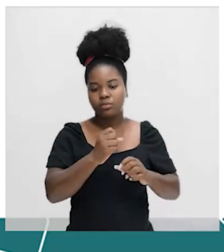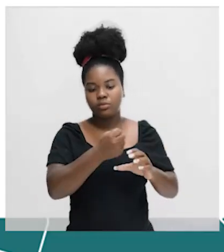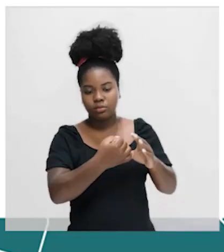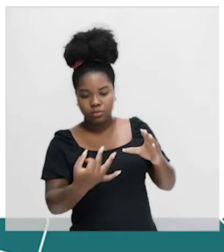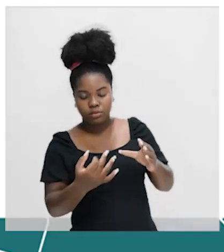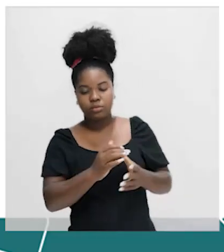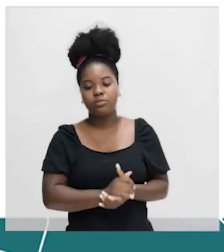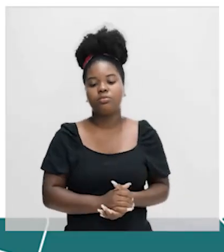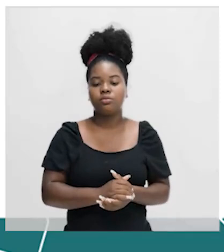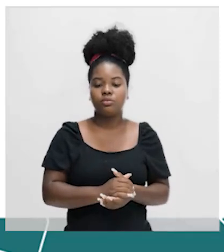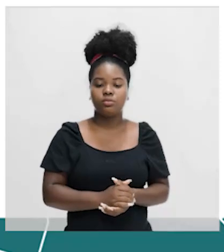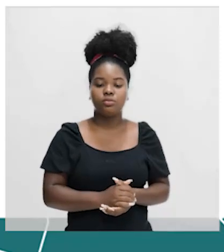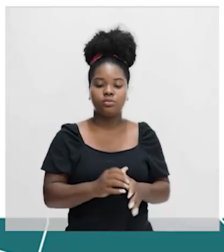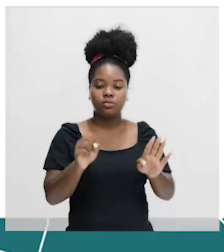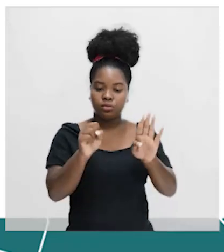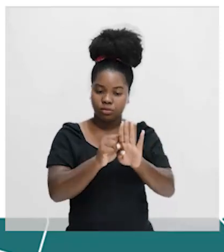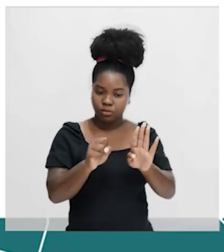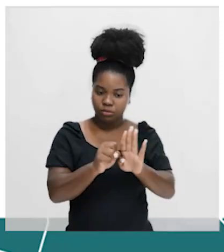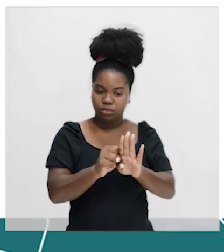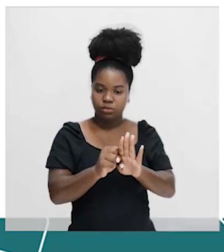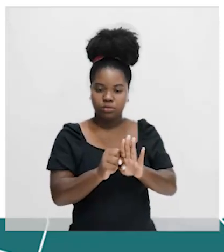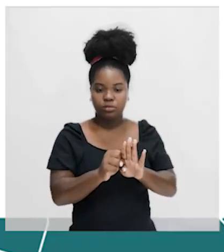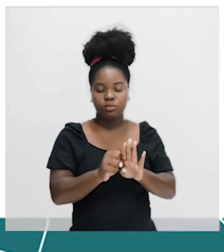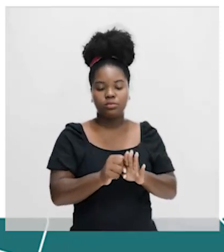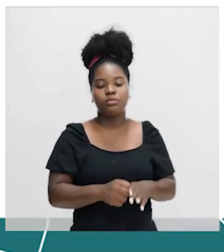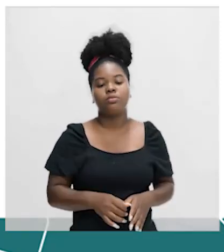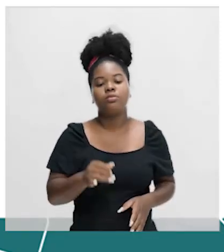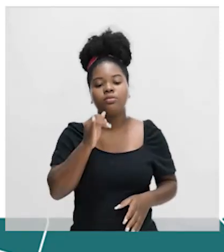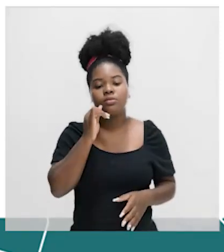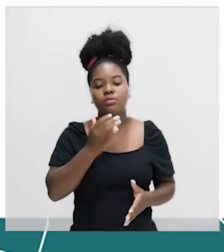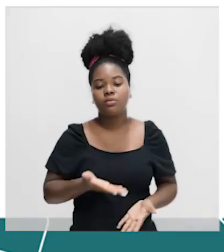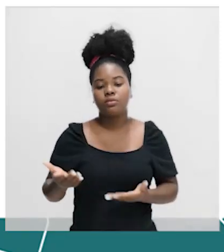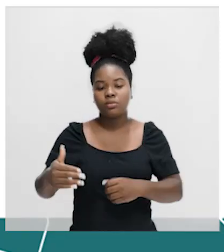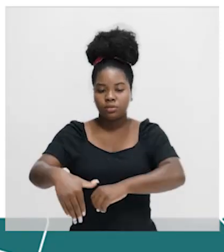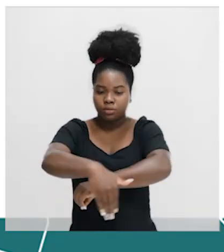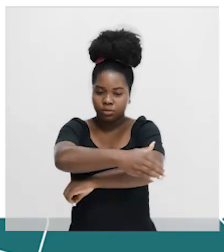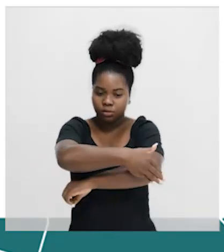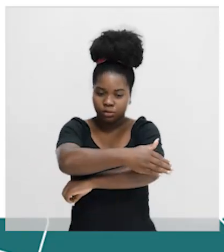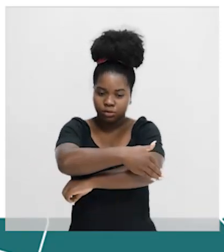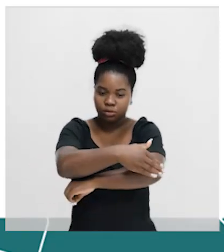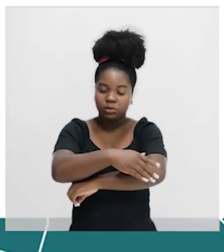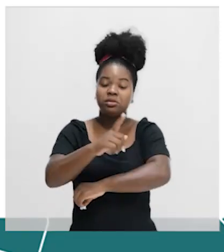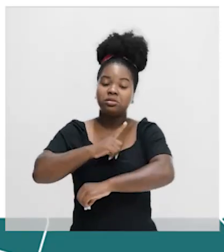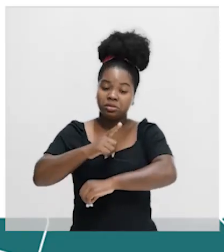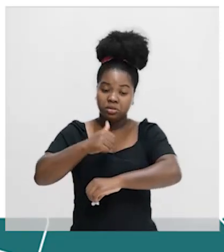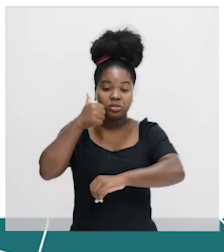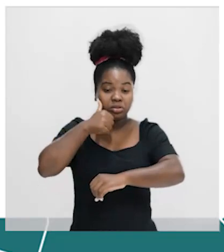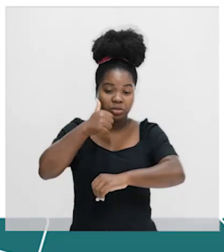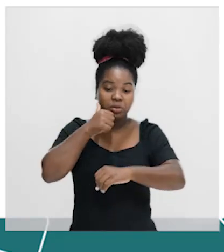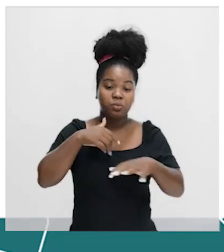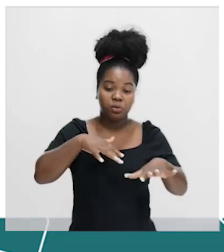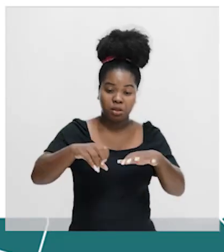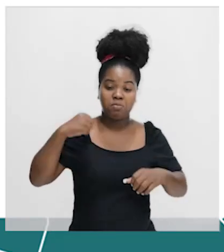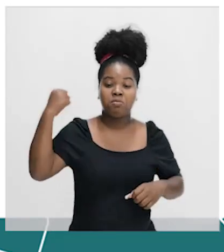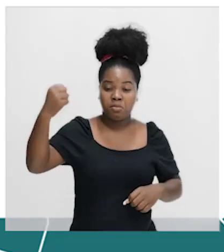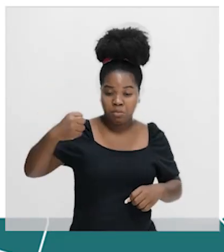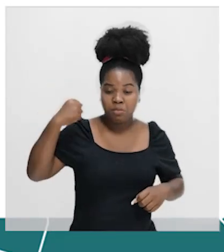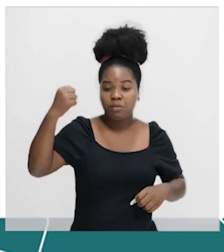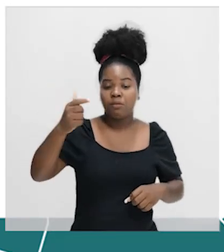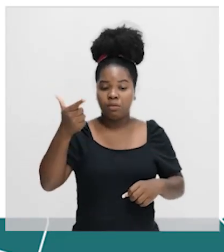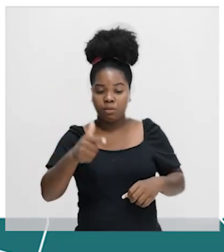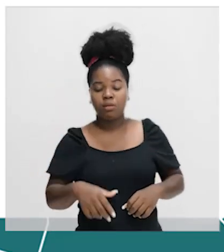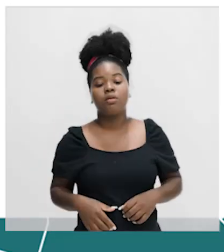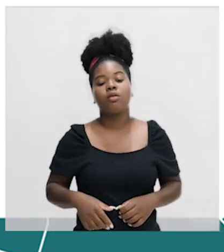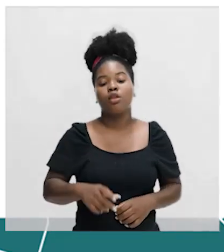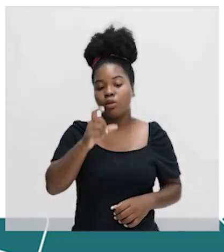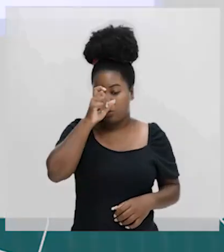um substantivo. Na esquina, havia mulheres protestando continuamente. No